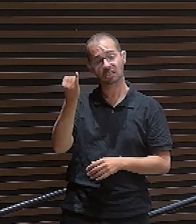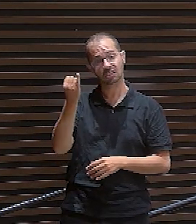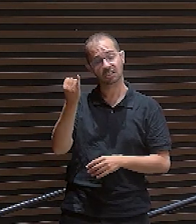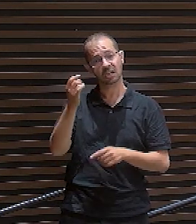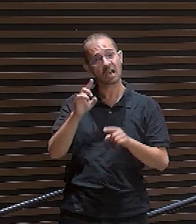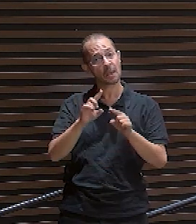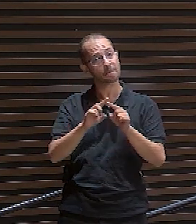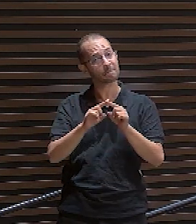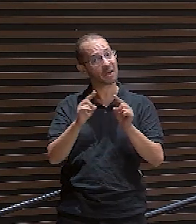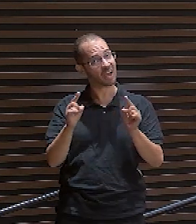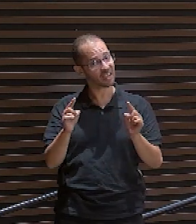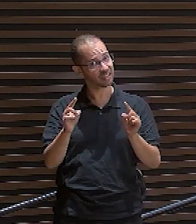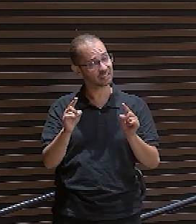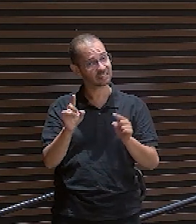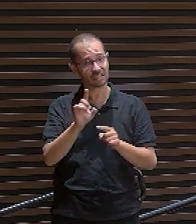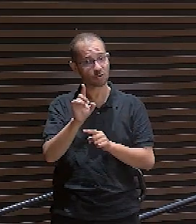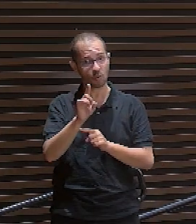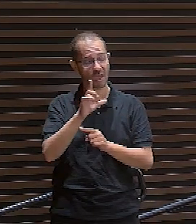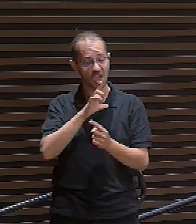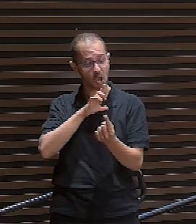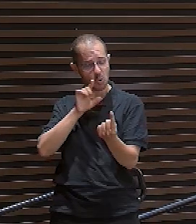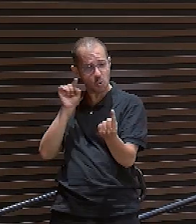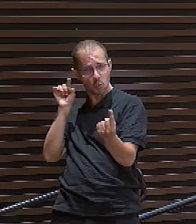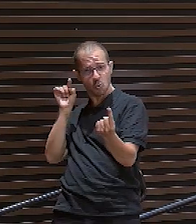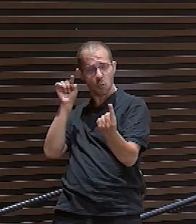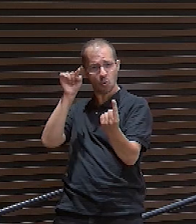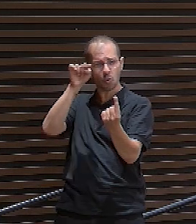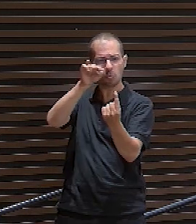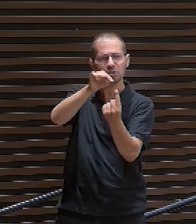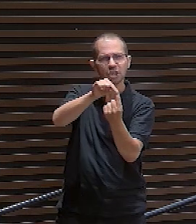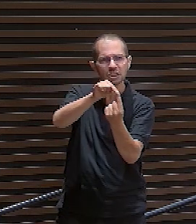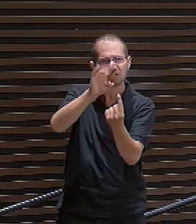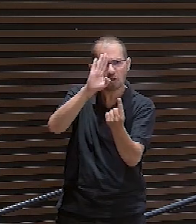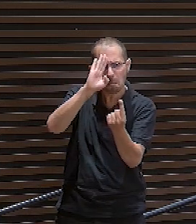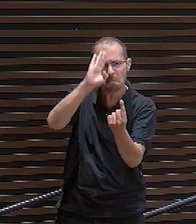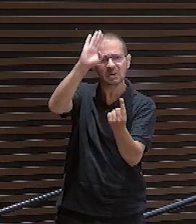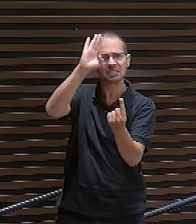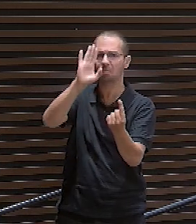mas não é o centro da adoração.